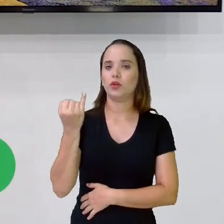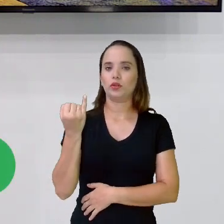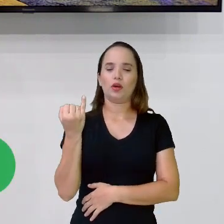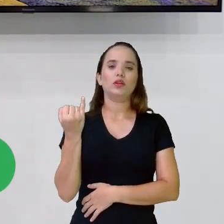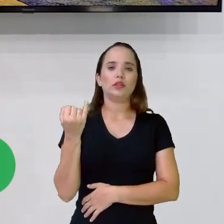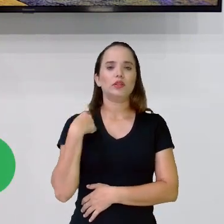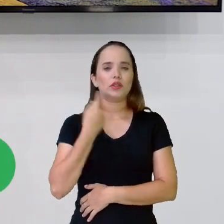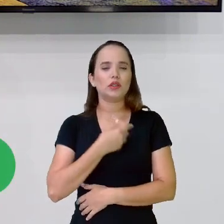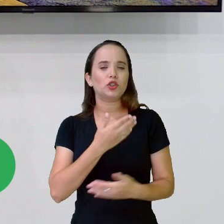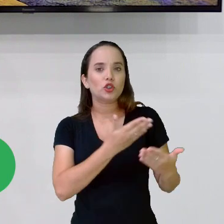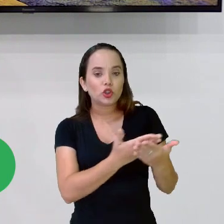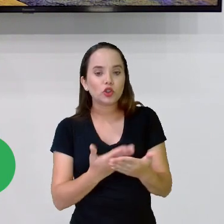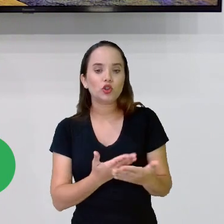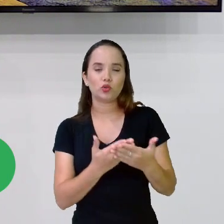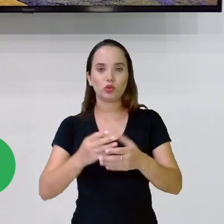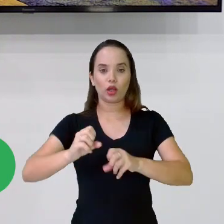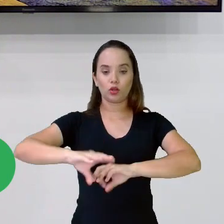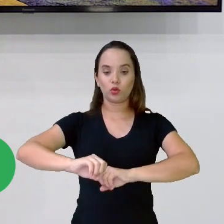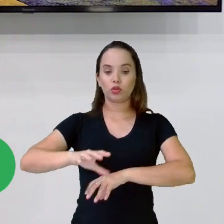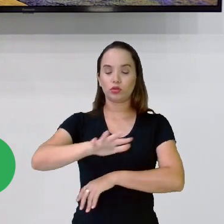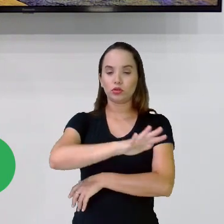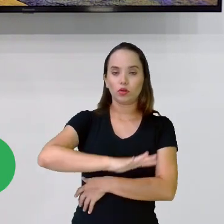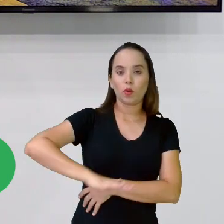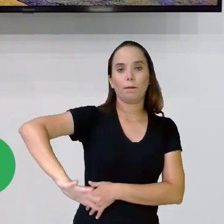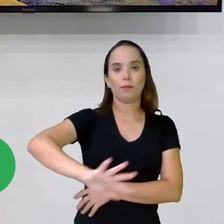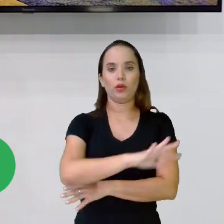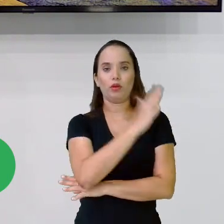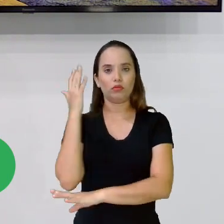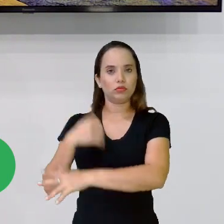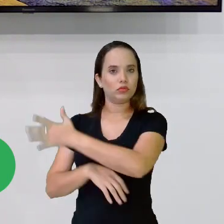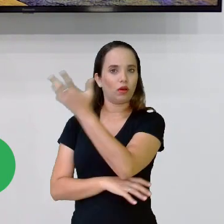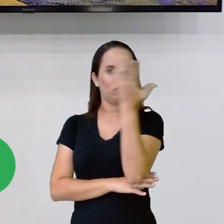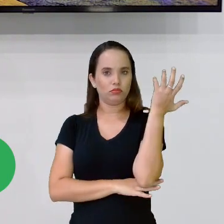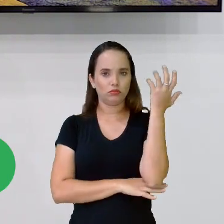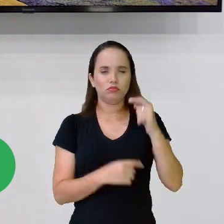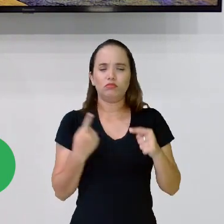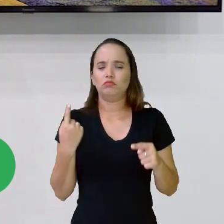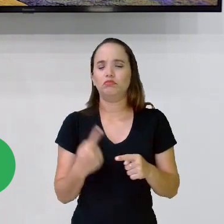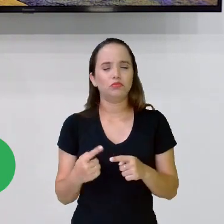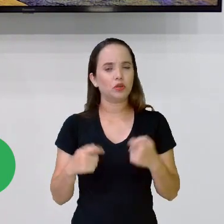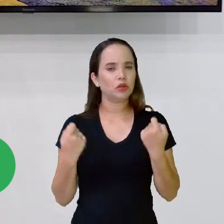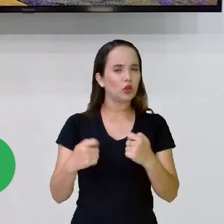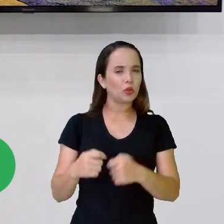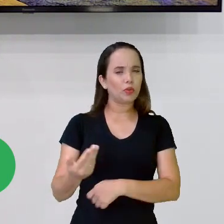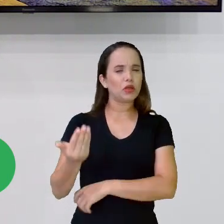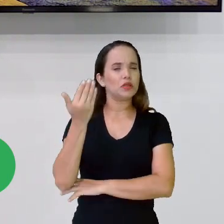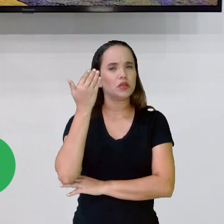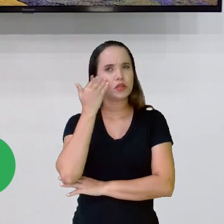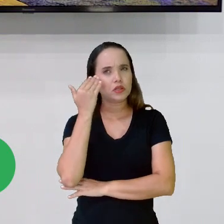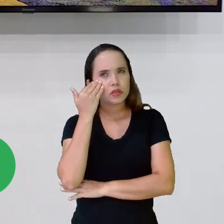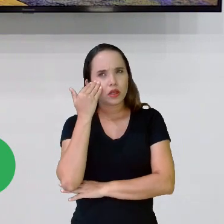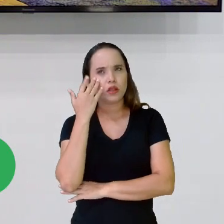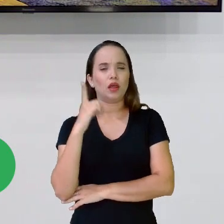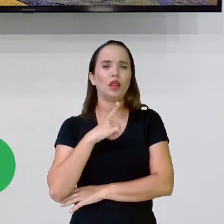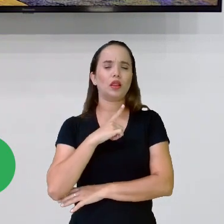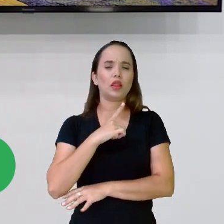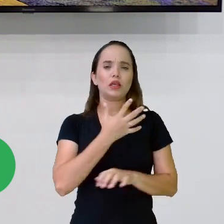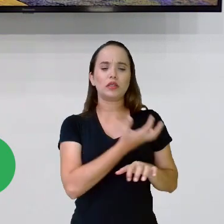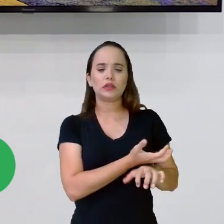da gente estudar a educação ambiental, né? Por que é tão importante a gente ter, né, esse componente aí